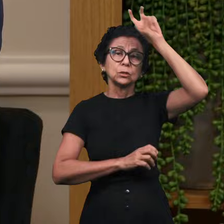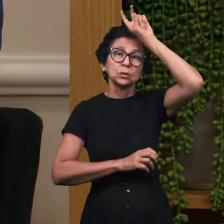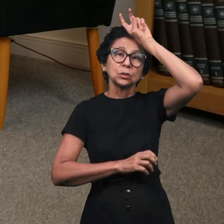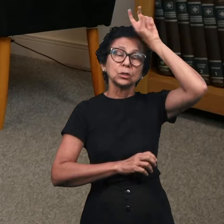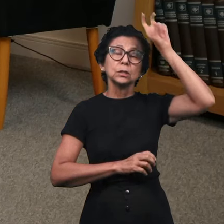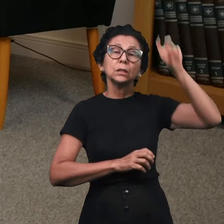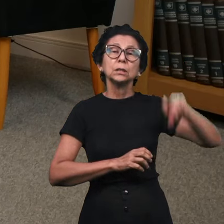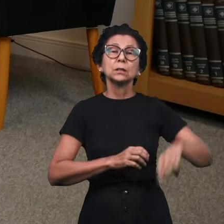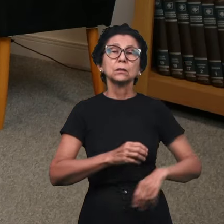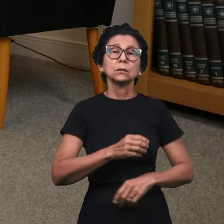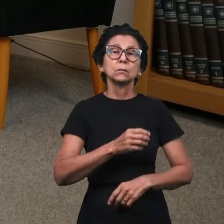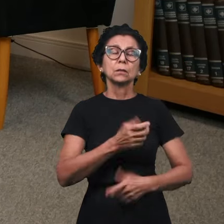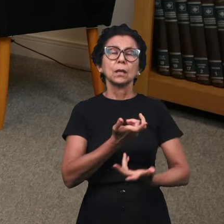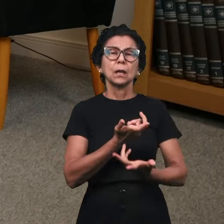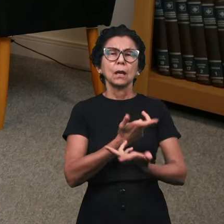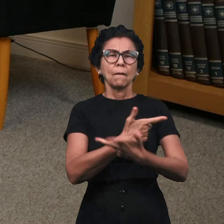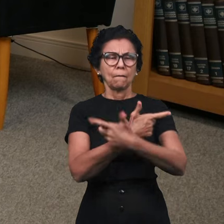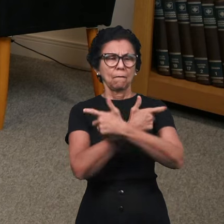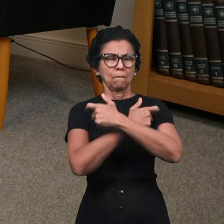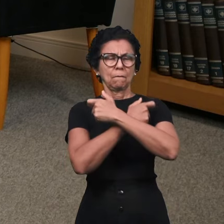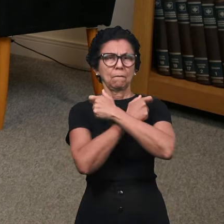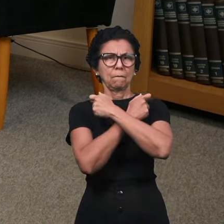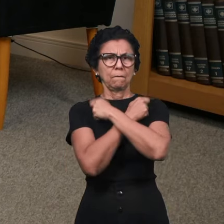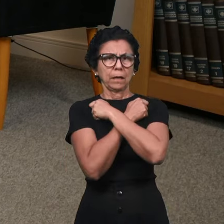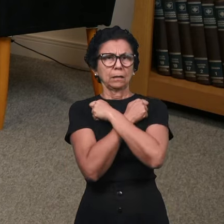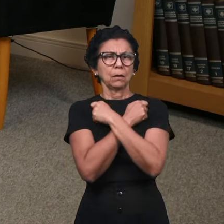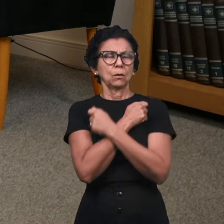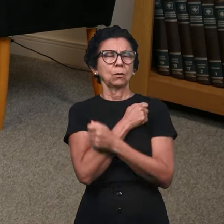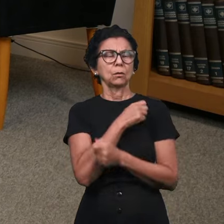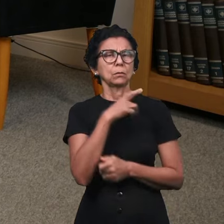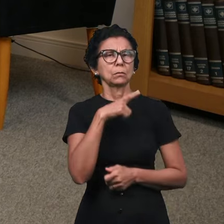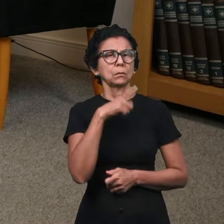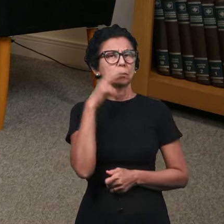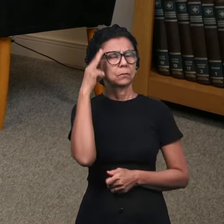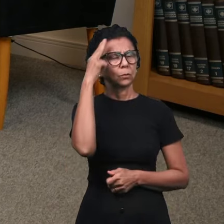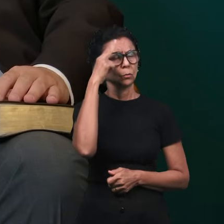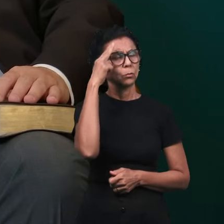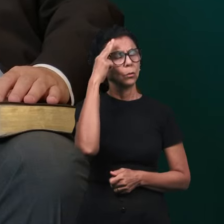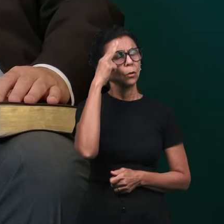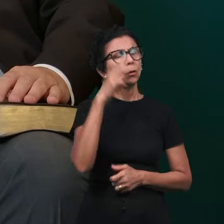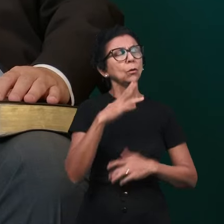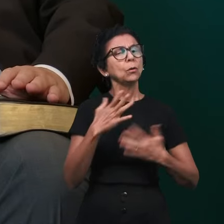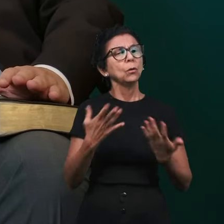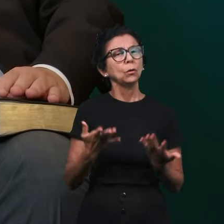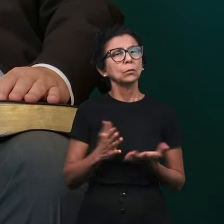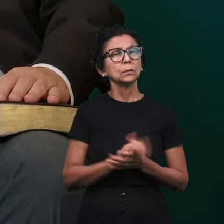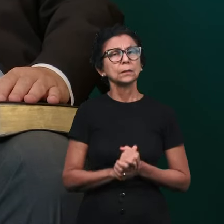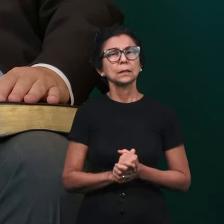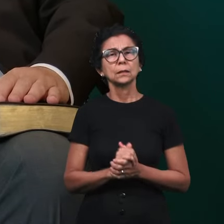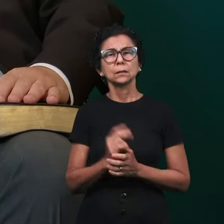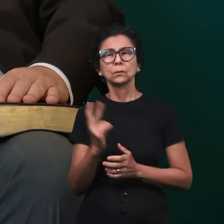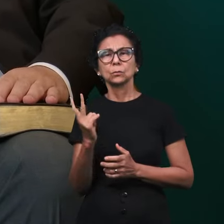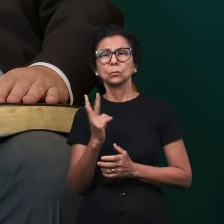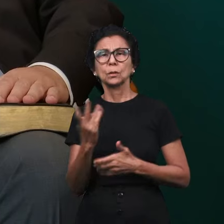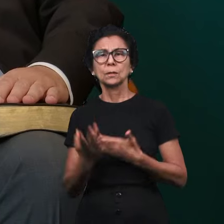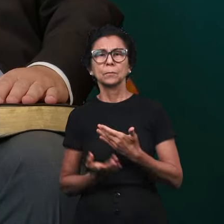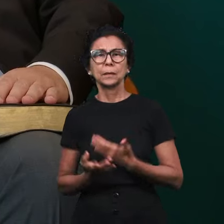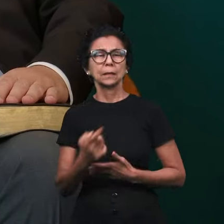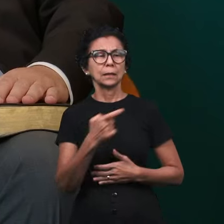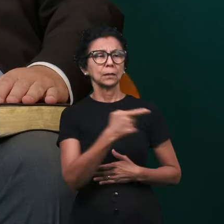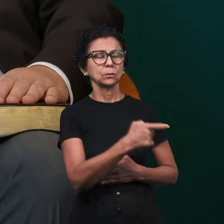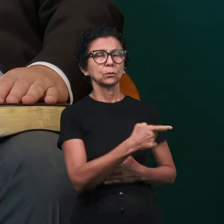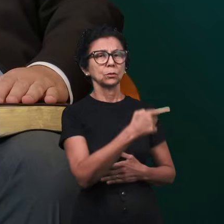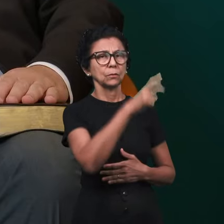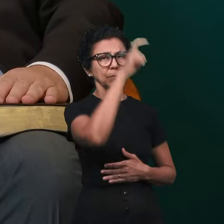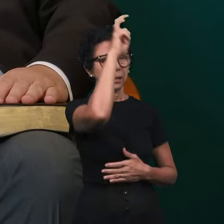Senhor. O que aconteceu? São exemplos, né? Sim. dentro daquilo que o pastor Arley falou, nós vamos ver na